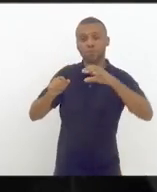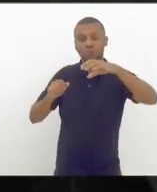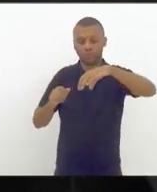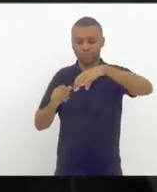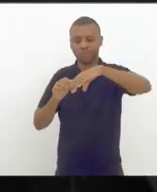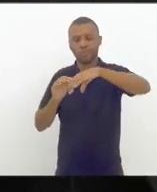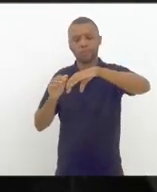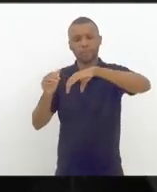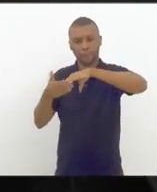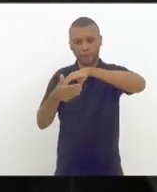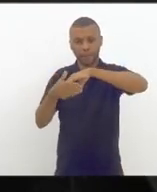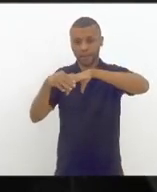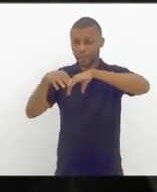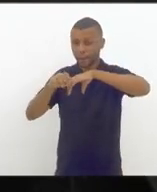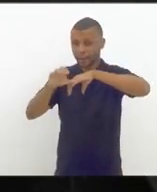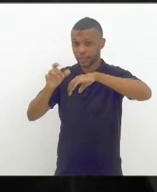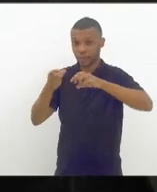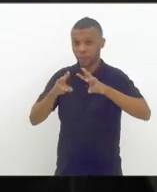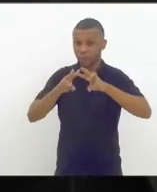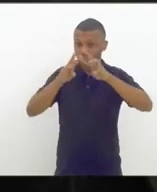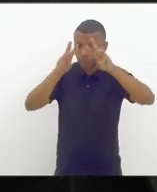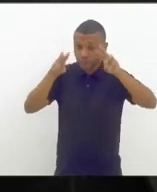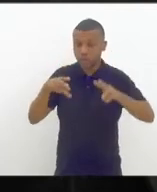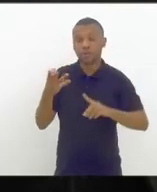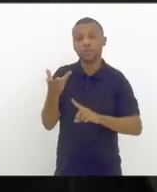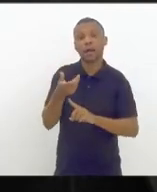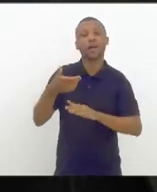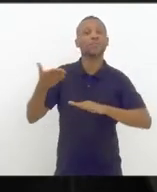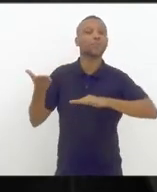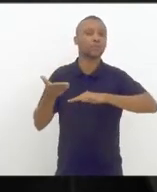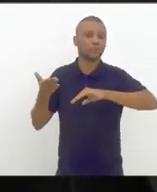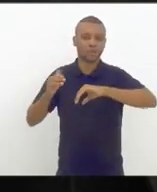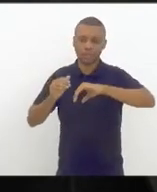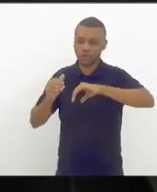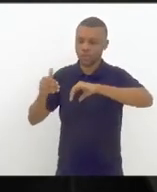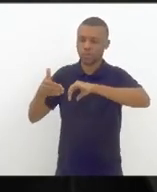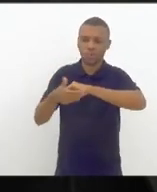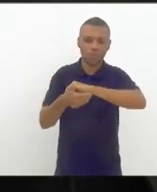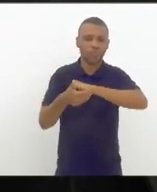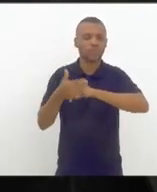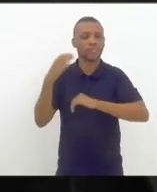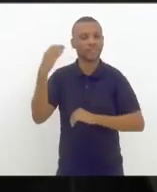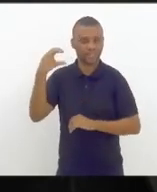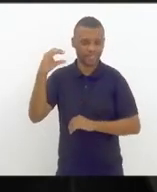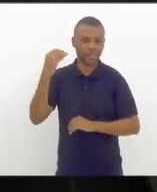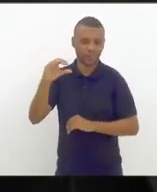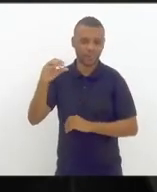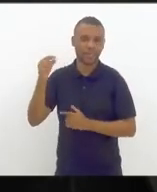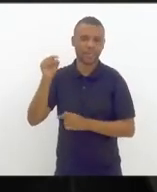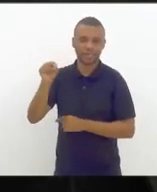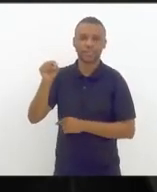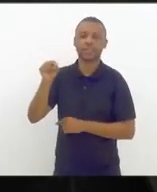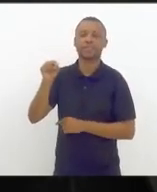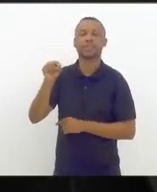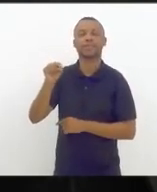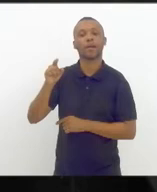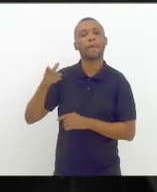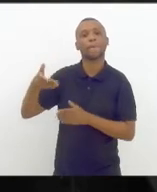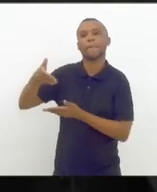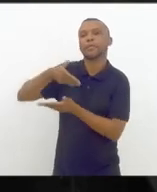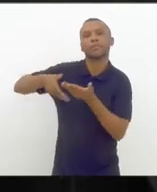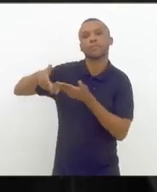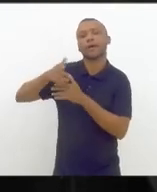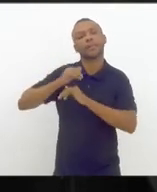de Arte Contemporânea tava lindo lindo de ver o mar que a noite todo rosa participei fiz questão de lá participar do lançamento da campanha do Outubro Rosa em Niterói